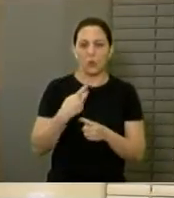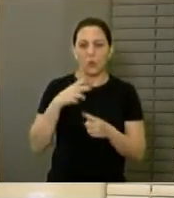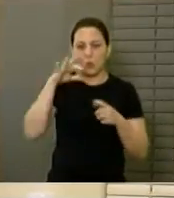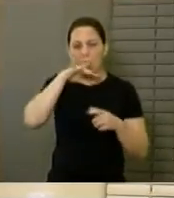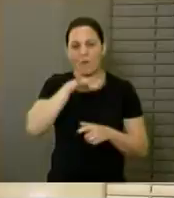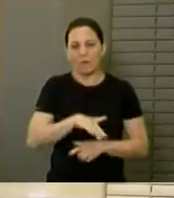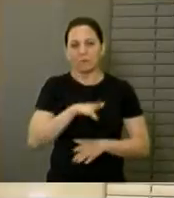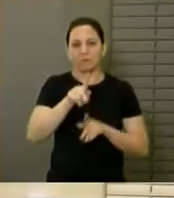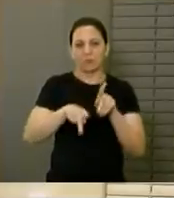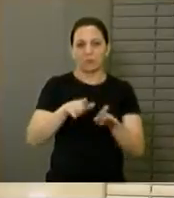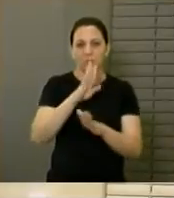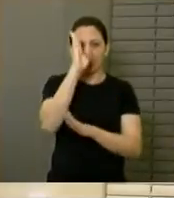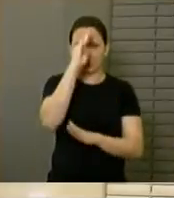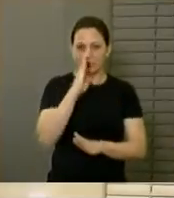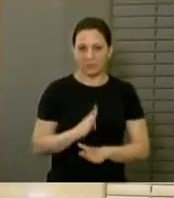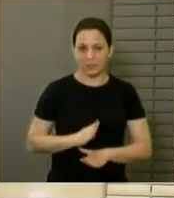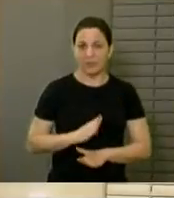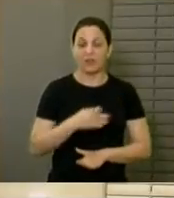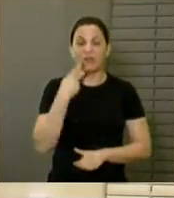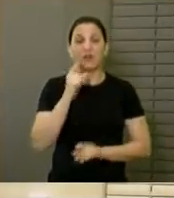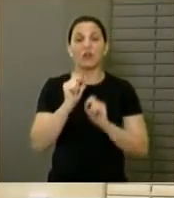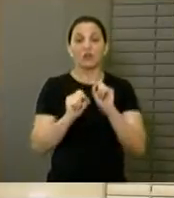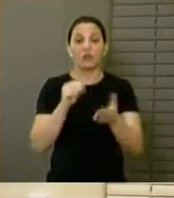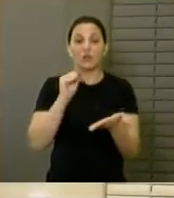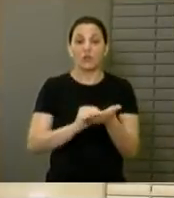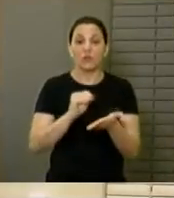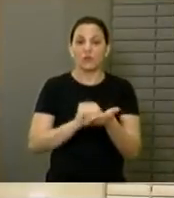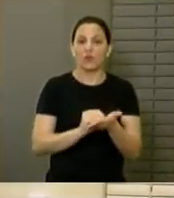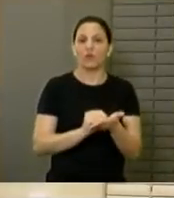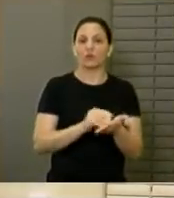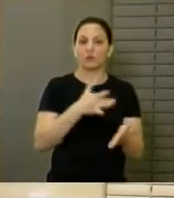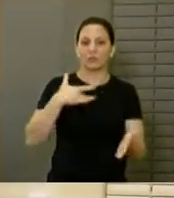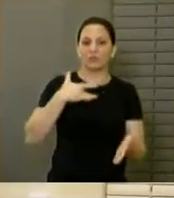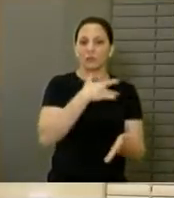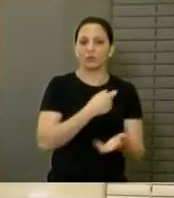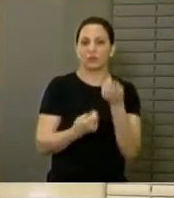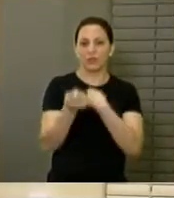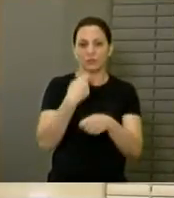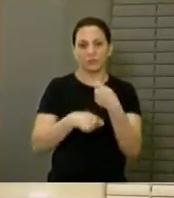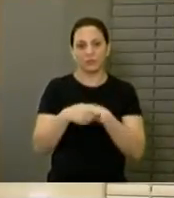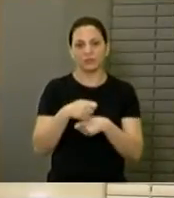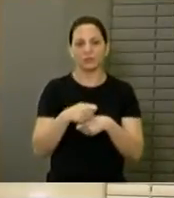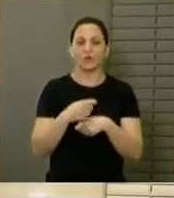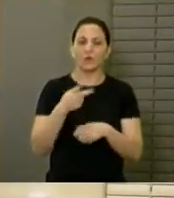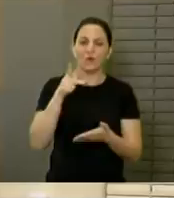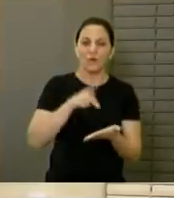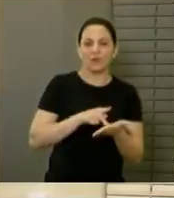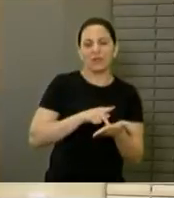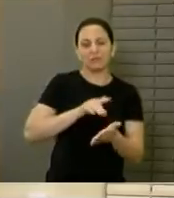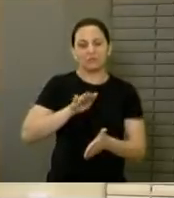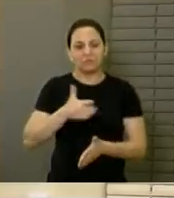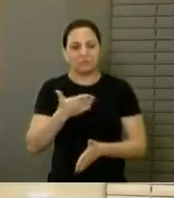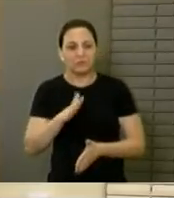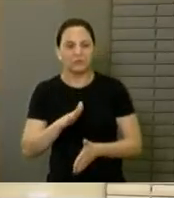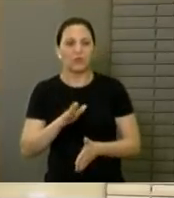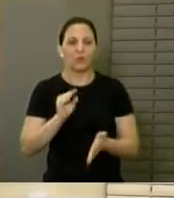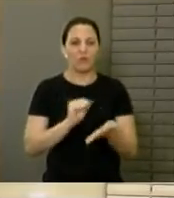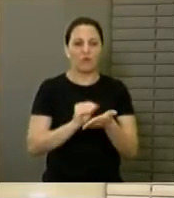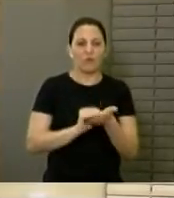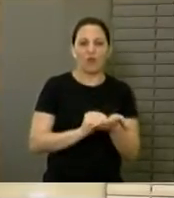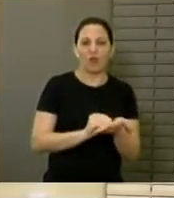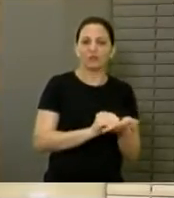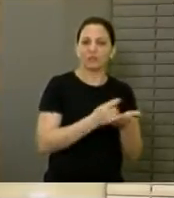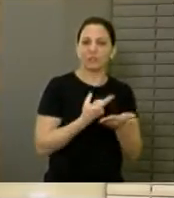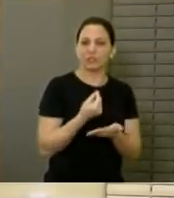Muitos dizem, de forma equivocada, que o que falta para a saúde é gestão. É uma meia-verdade. falta principalmente dinheiro, e vai